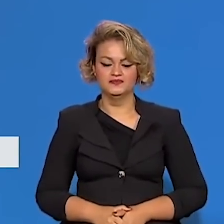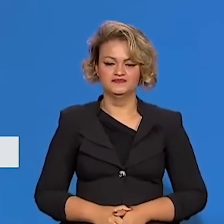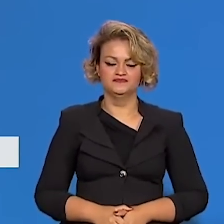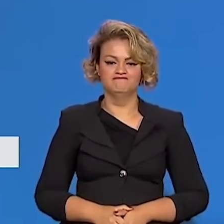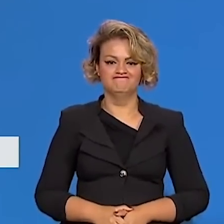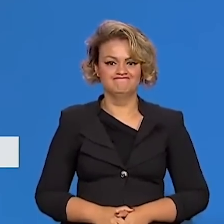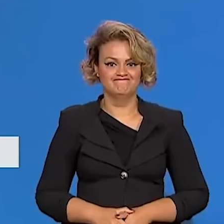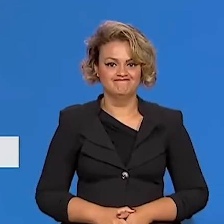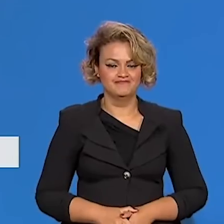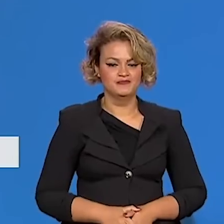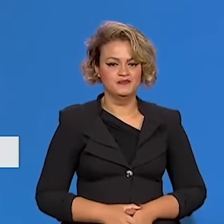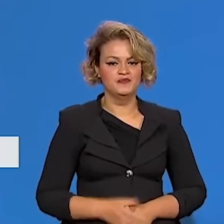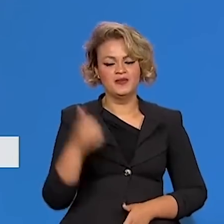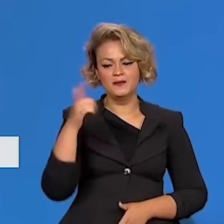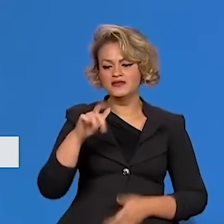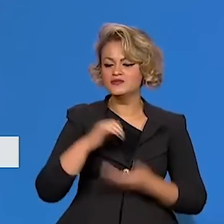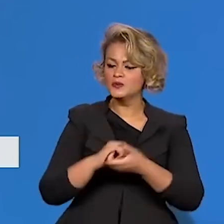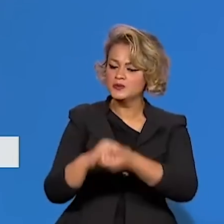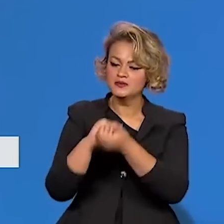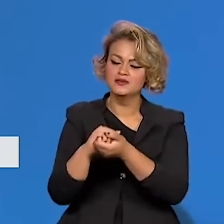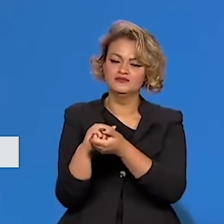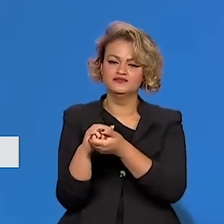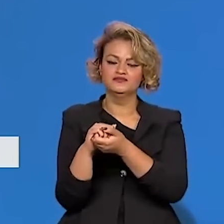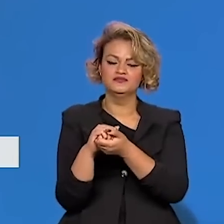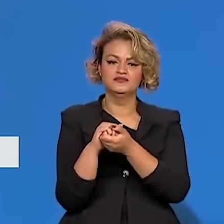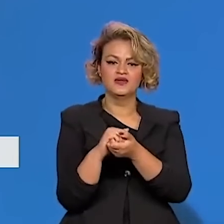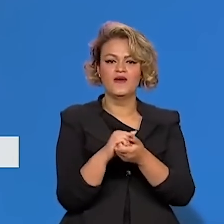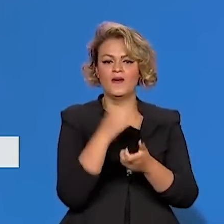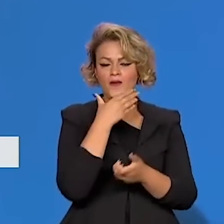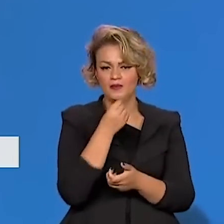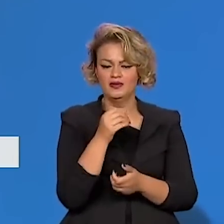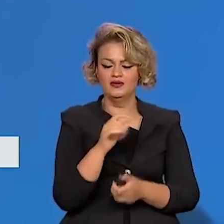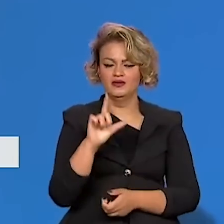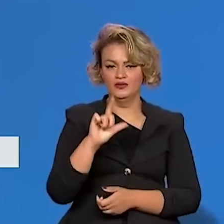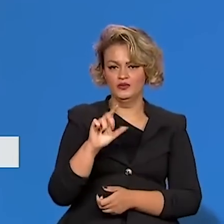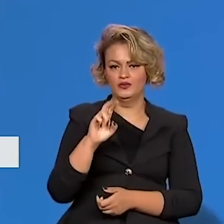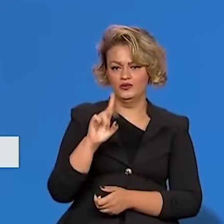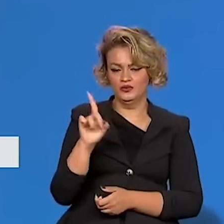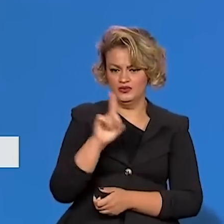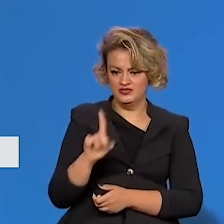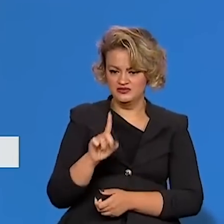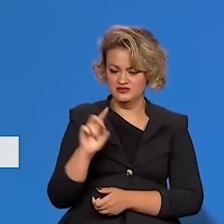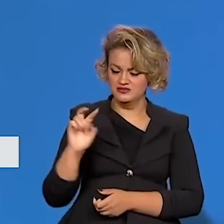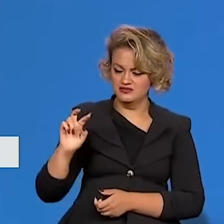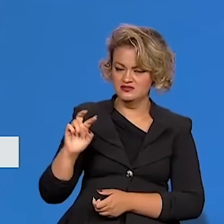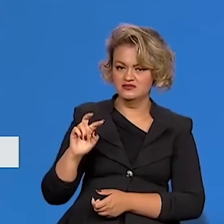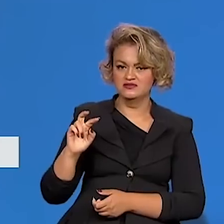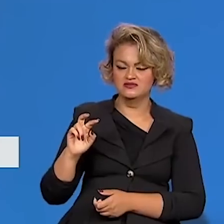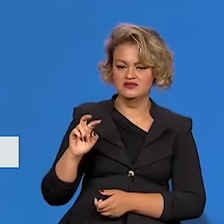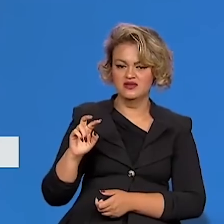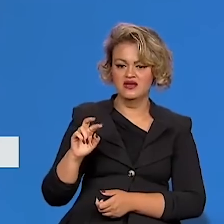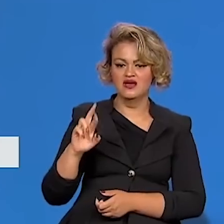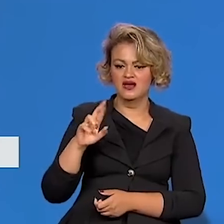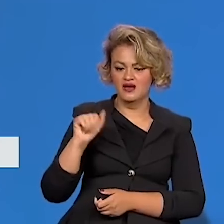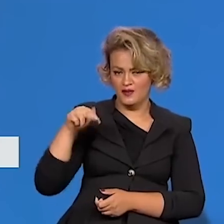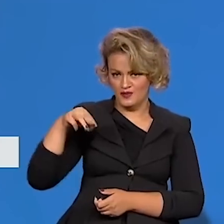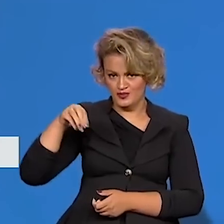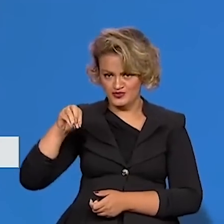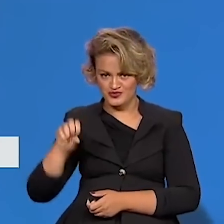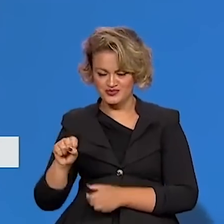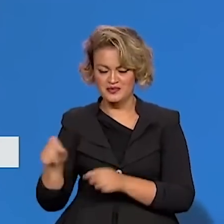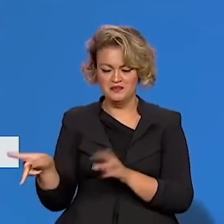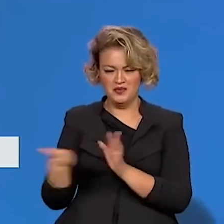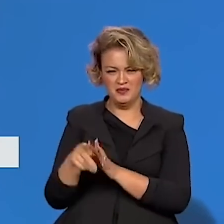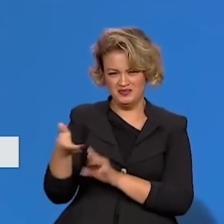quero também cumprimentar o senhor Luiz Ramos faz o Luis Faro Ramos Embaixador de Portugal no